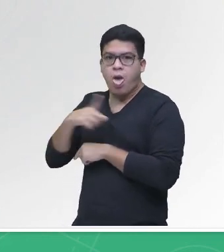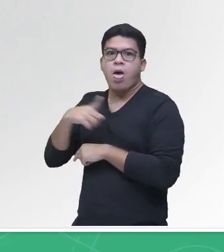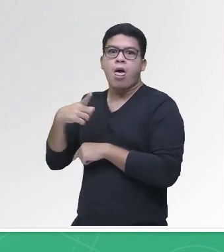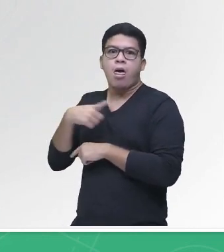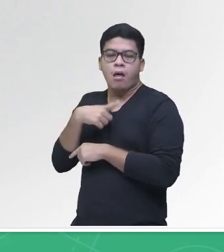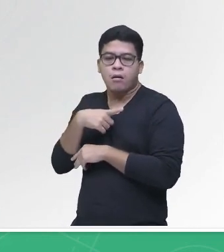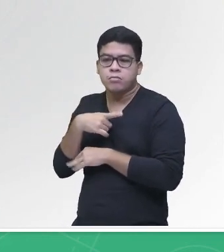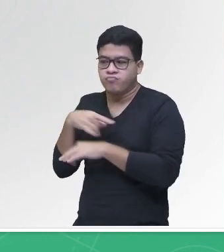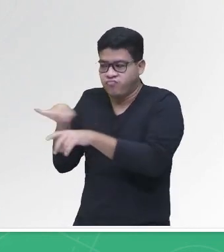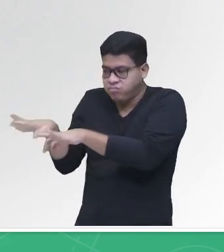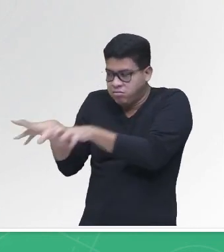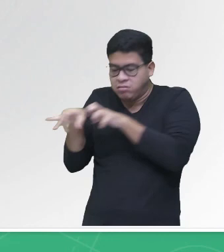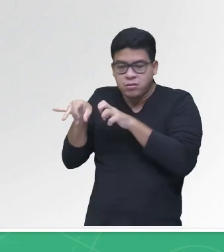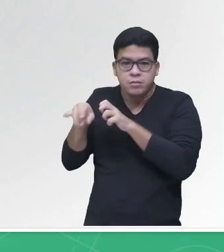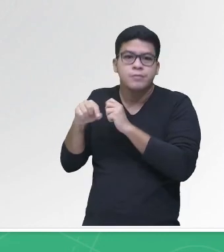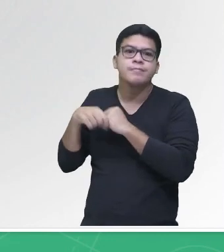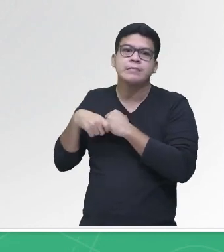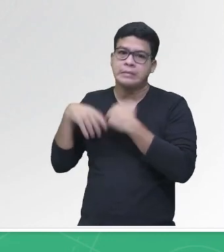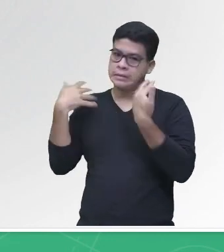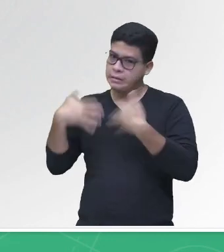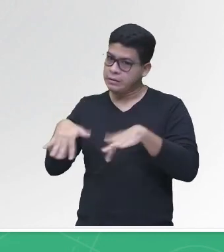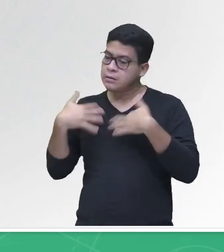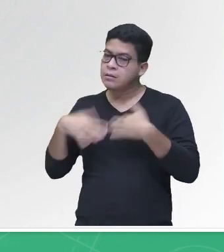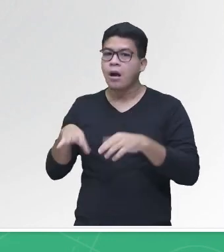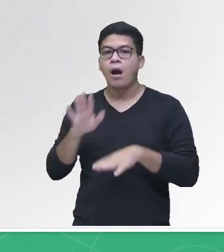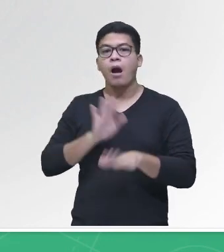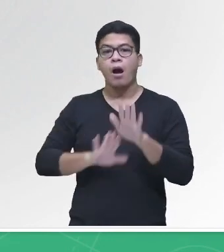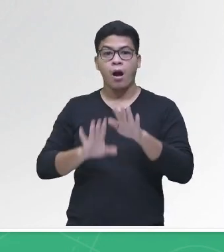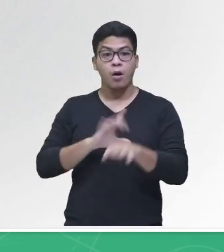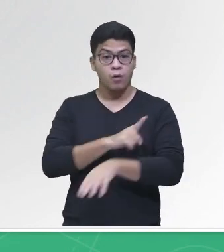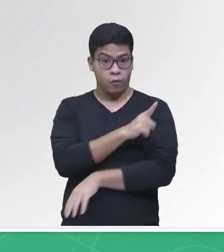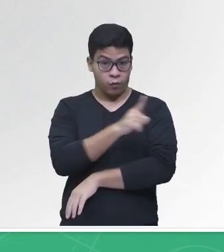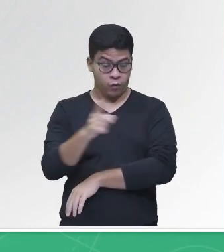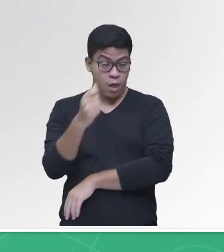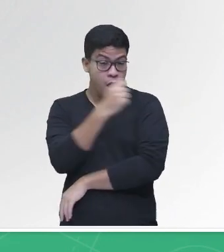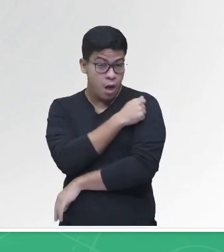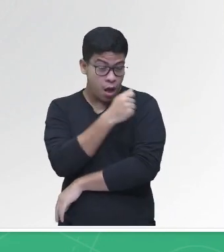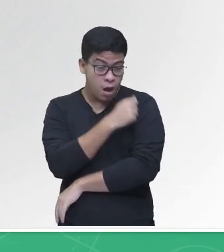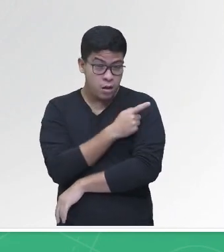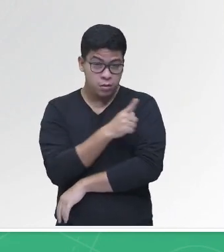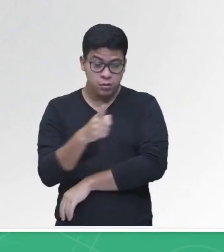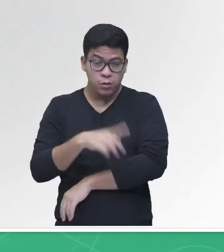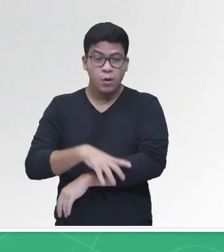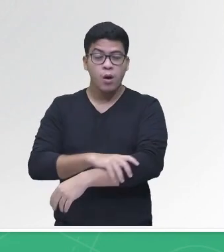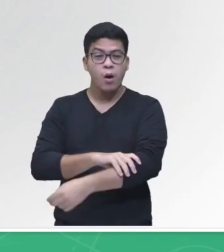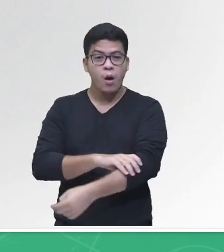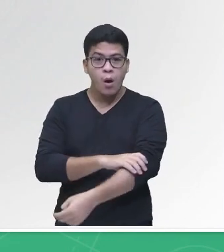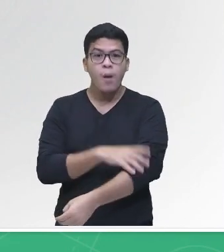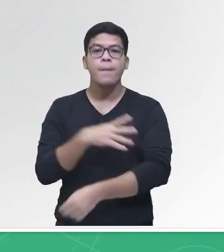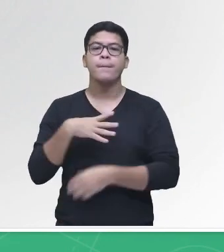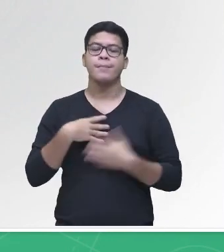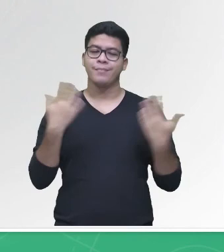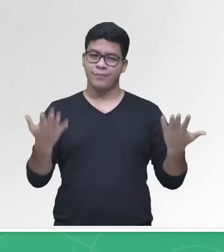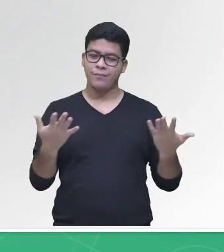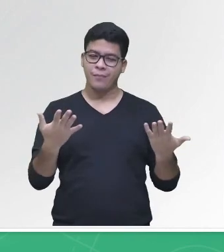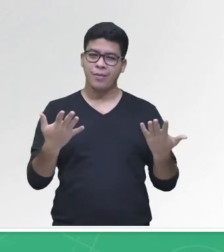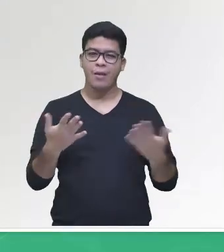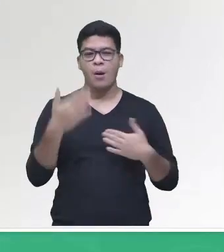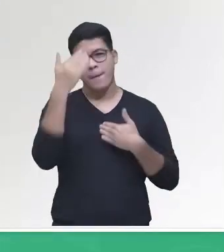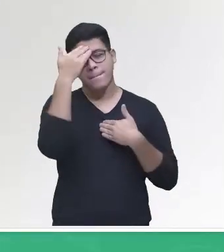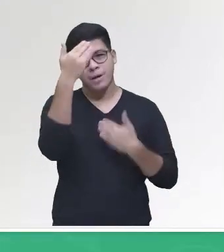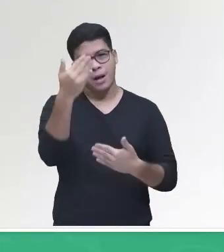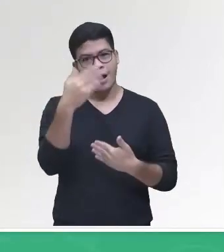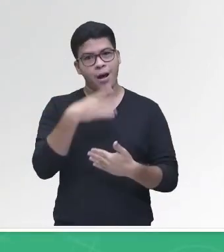indução. Então, você, estudante, era do seu cotidiano. Pessoal, muito bem, parabéns a